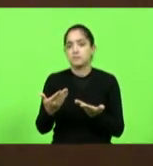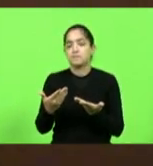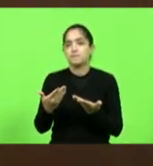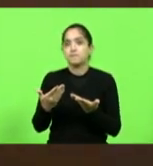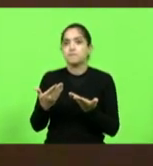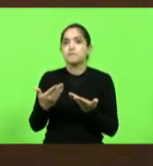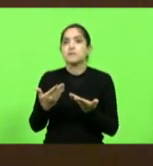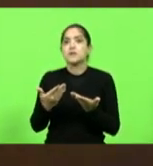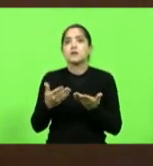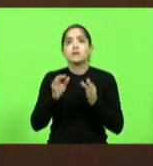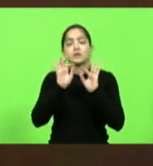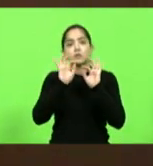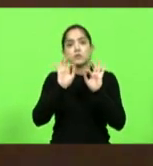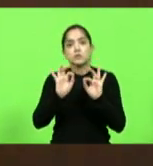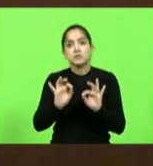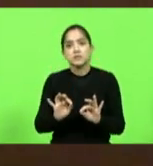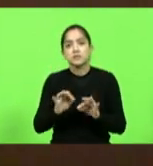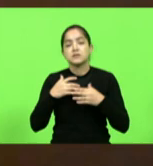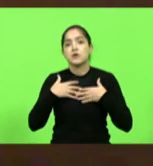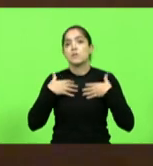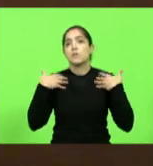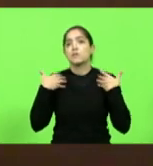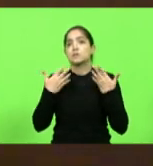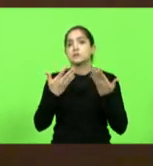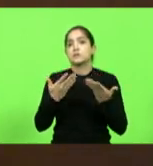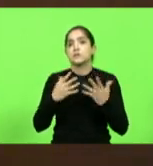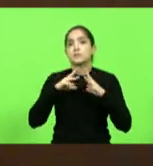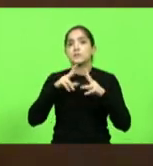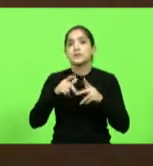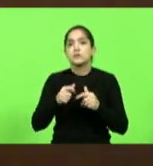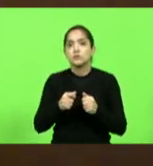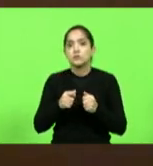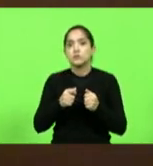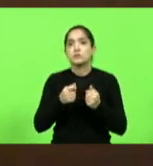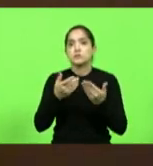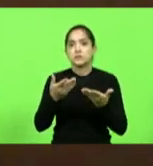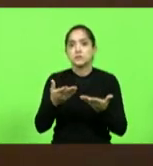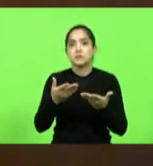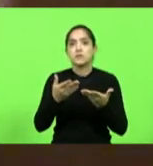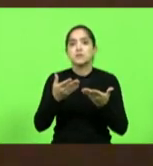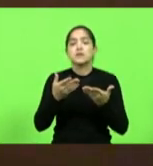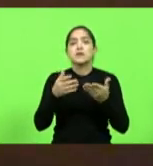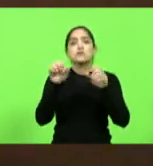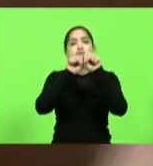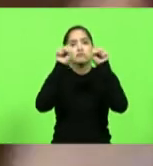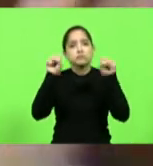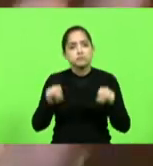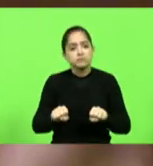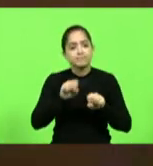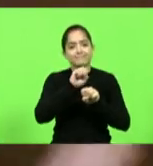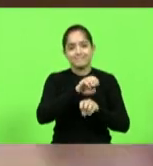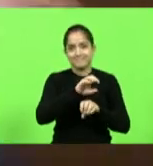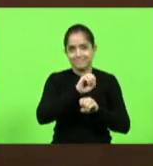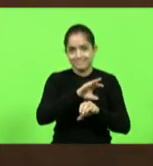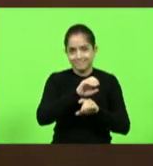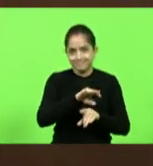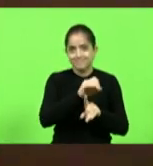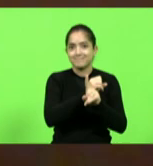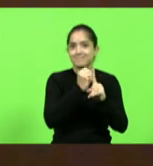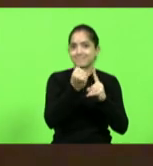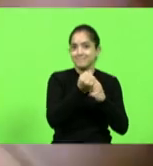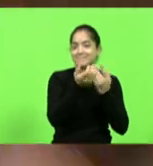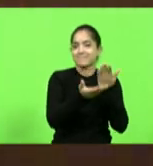com certeza é uma honra para para todos os sistemas de ensino contar com assistente social